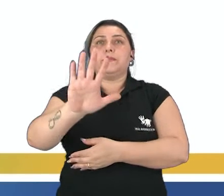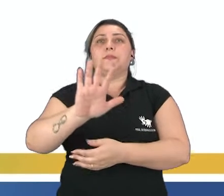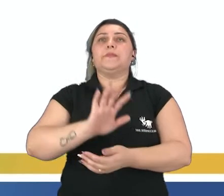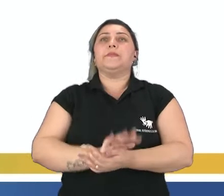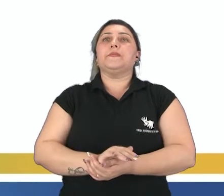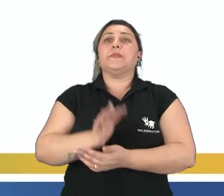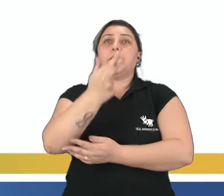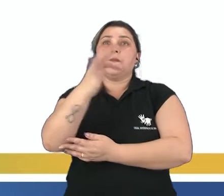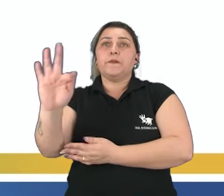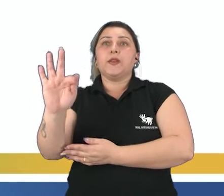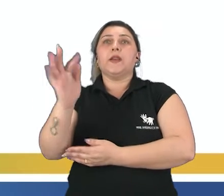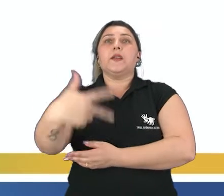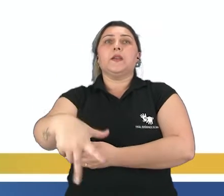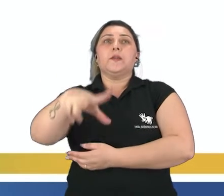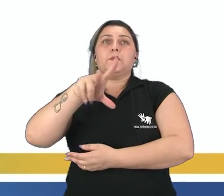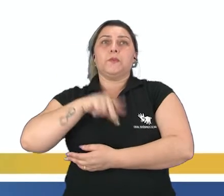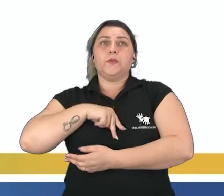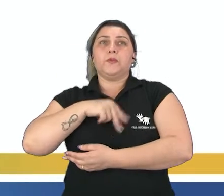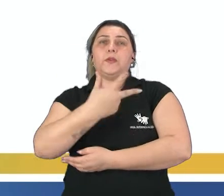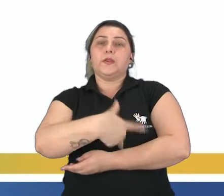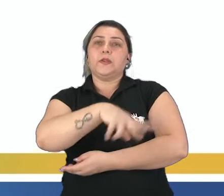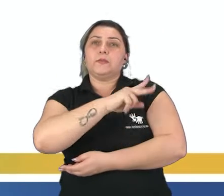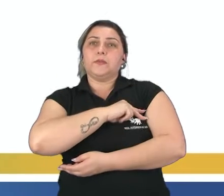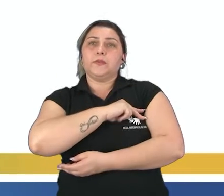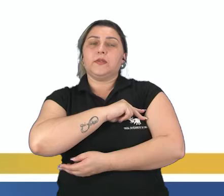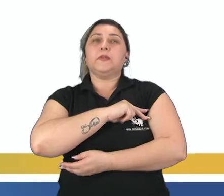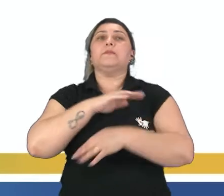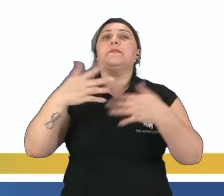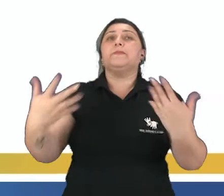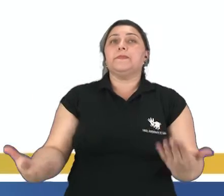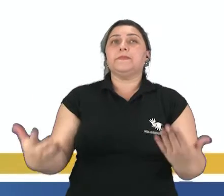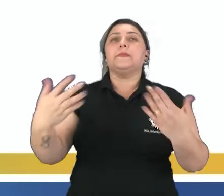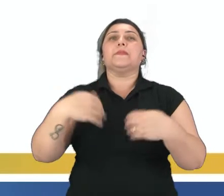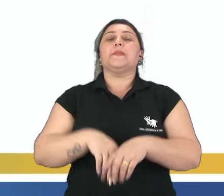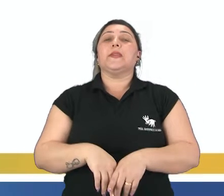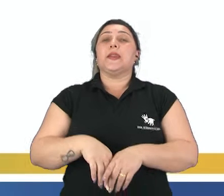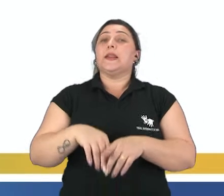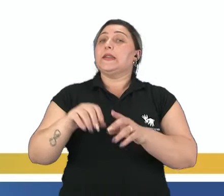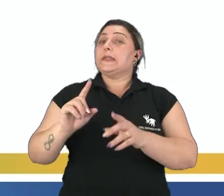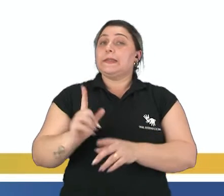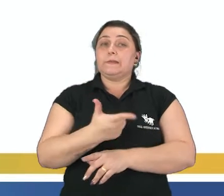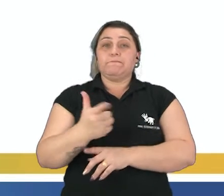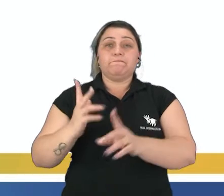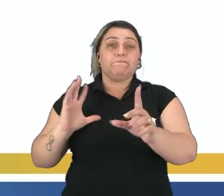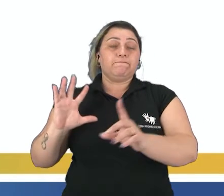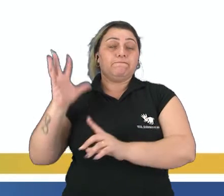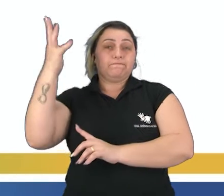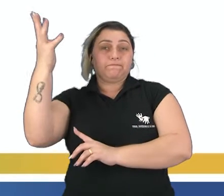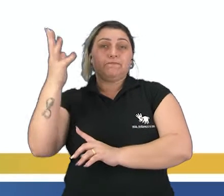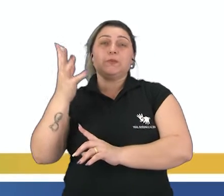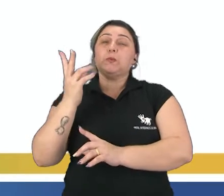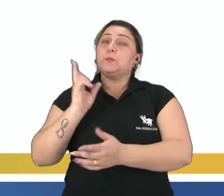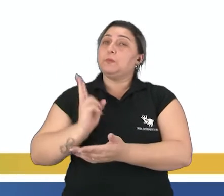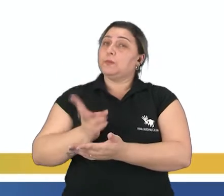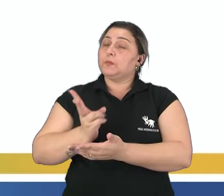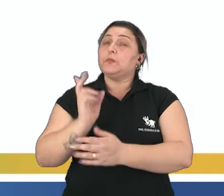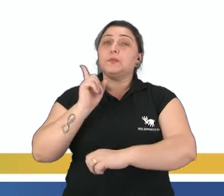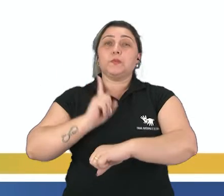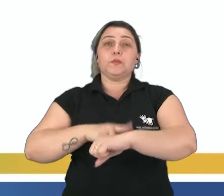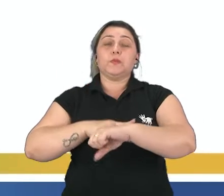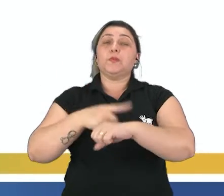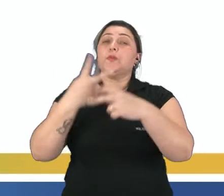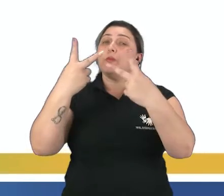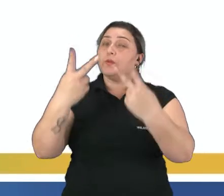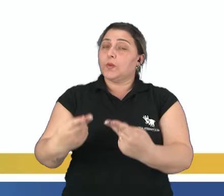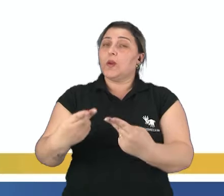Europa, como a França, Portugal e Espanha. Entretanto, ele não ocorreu ao mesmo tempo e da mesma